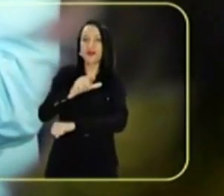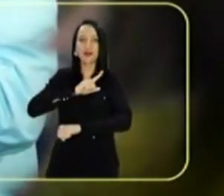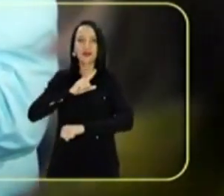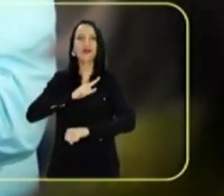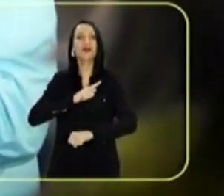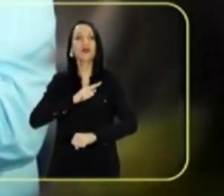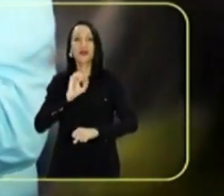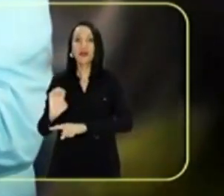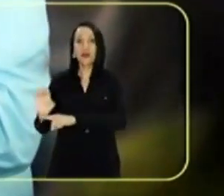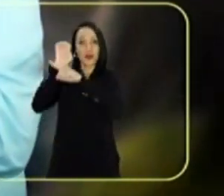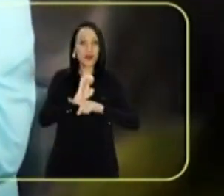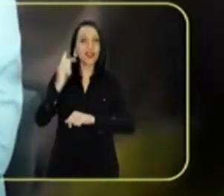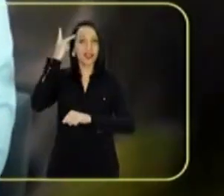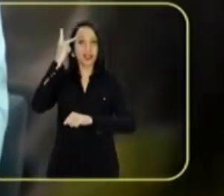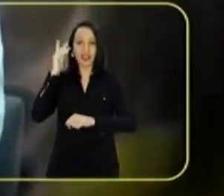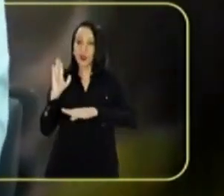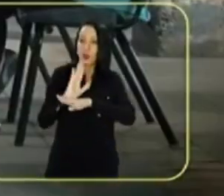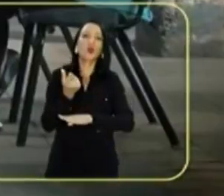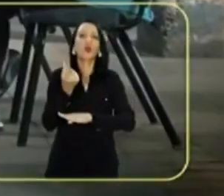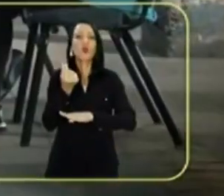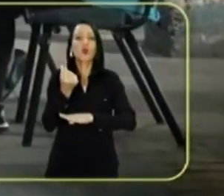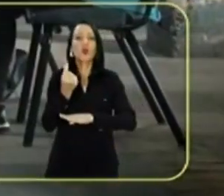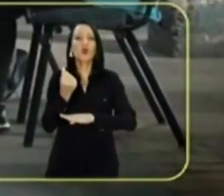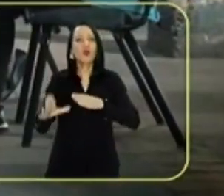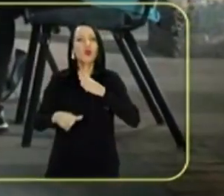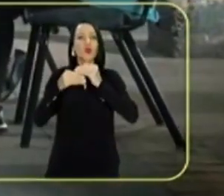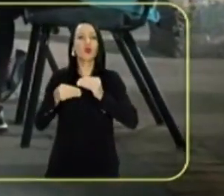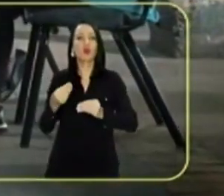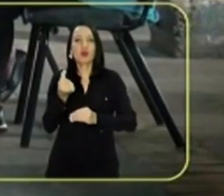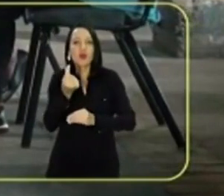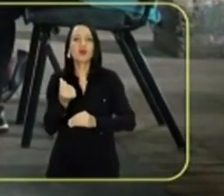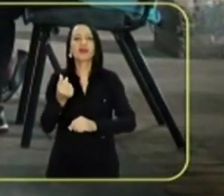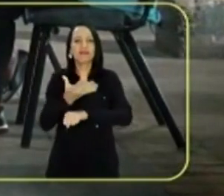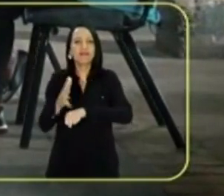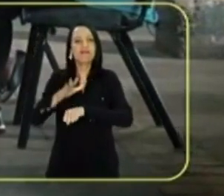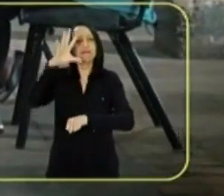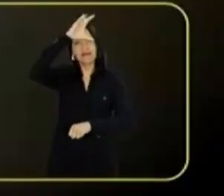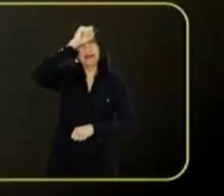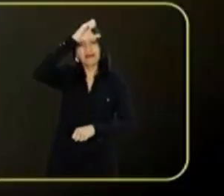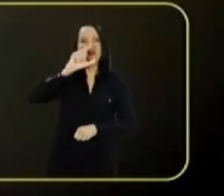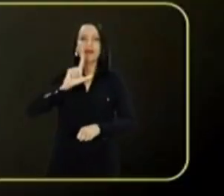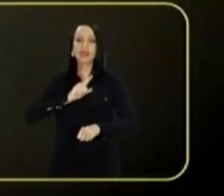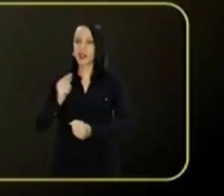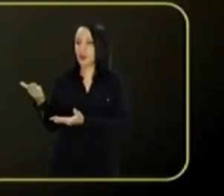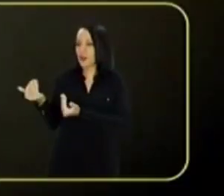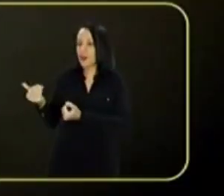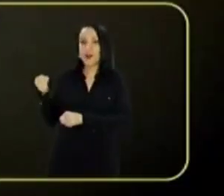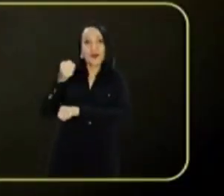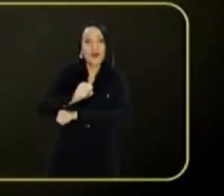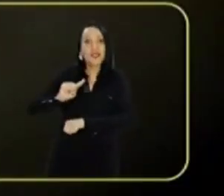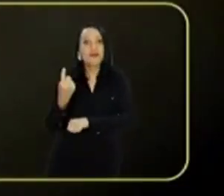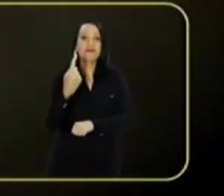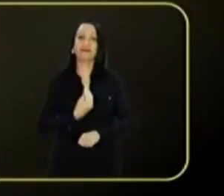vai subsidiar o custo do estágio, o custo do aprendizado. Então, você vai ter aquele jovem tendo a sua primeira